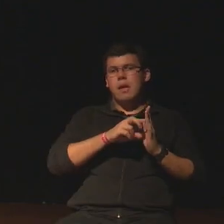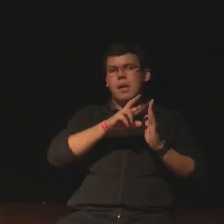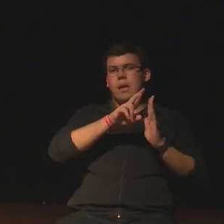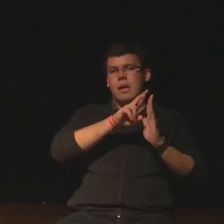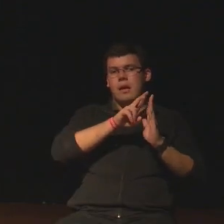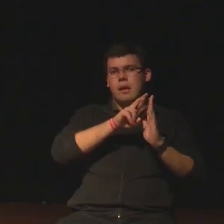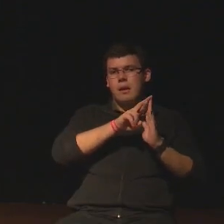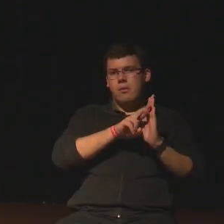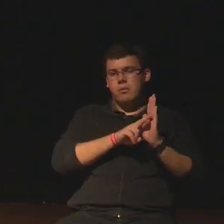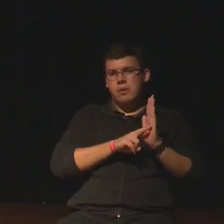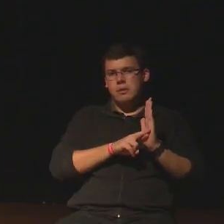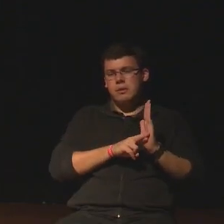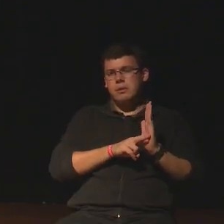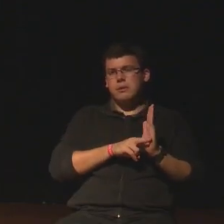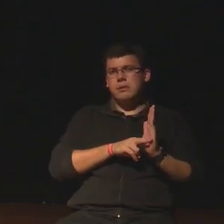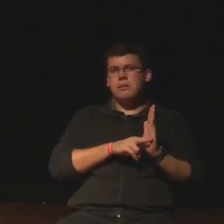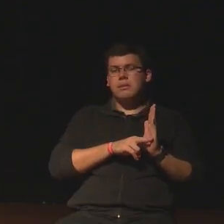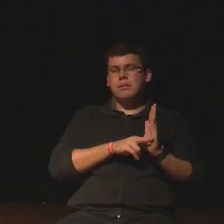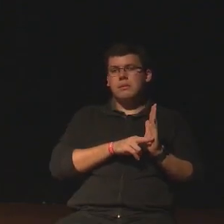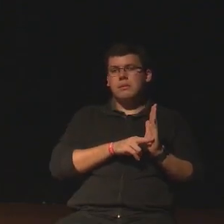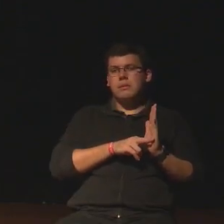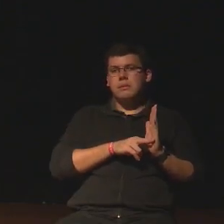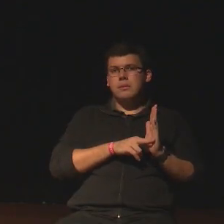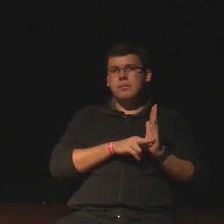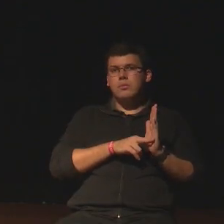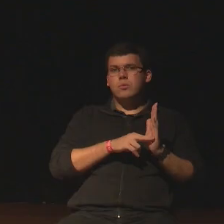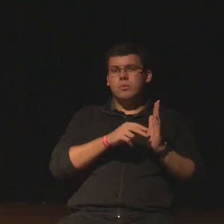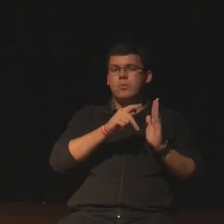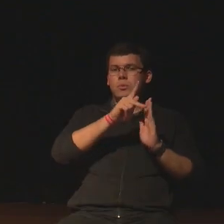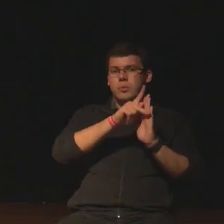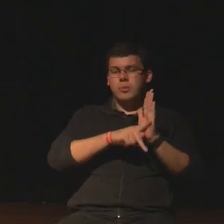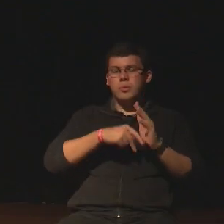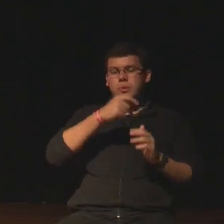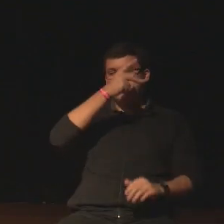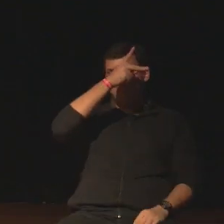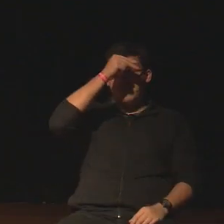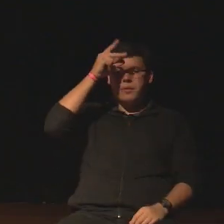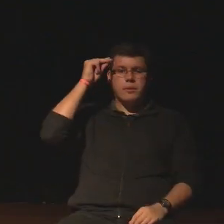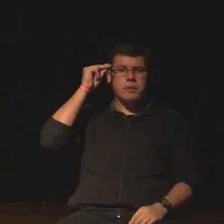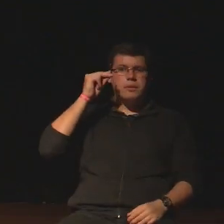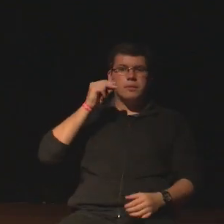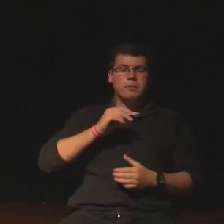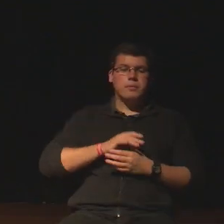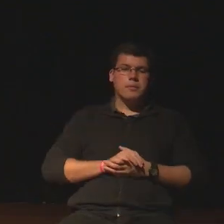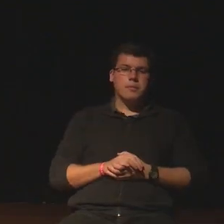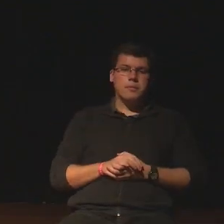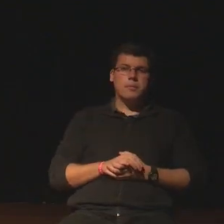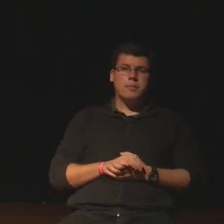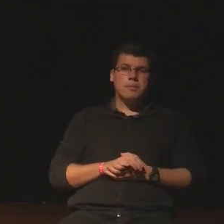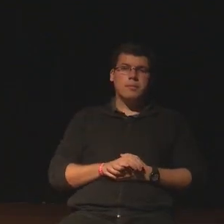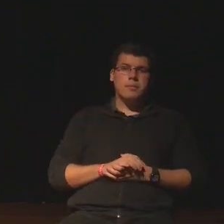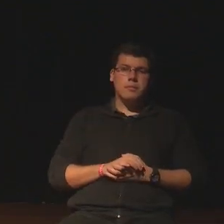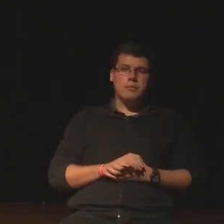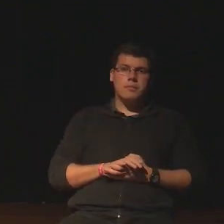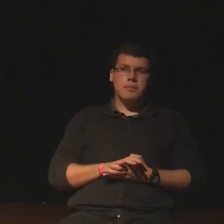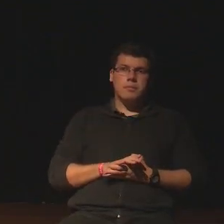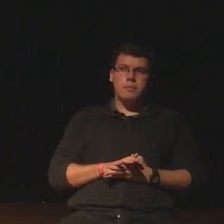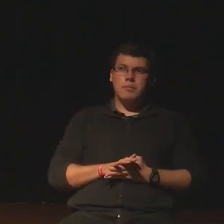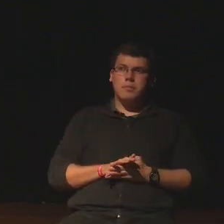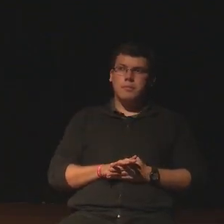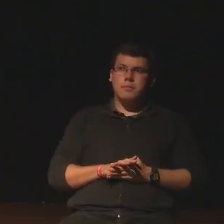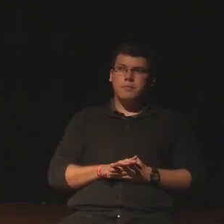regularização desse eventual projeto com a prefeitura. Então, está tudo nesse sentido. E aí, para além